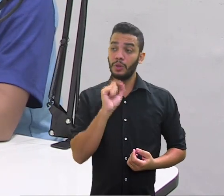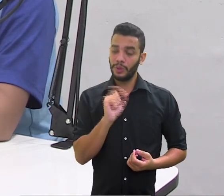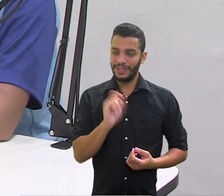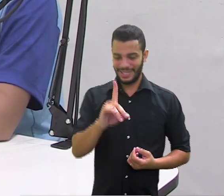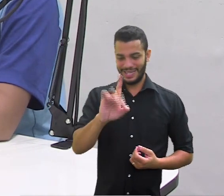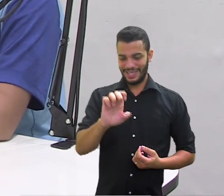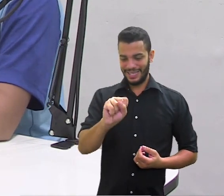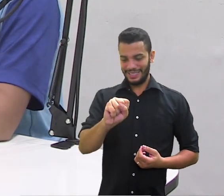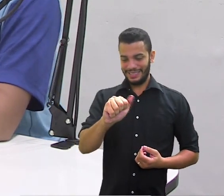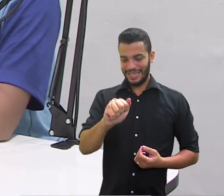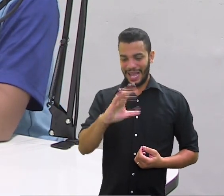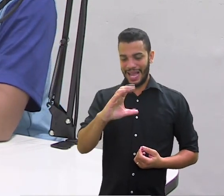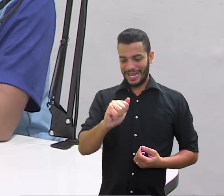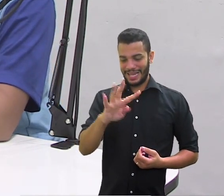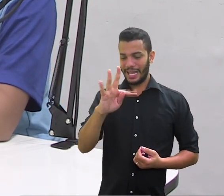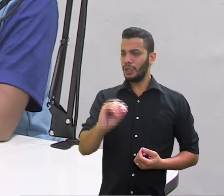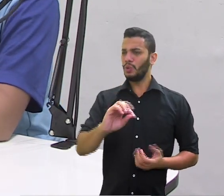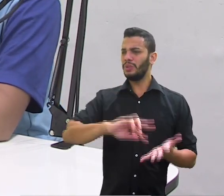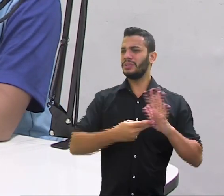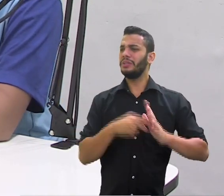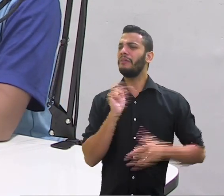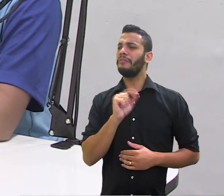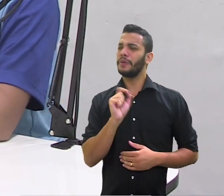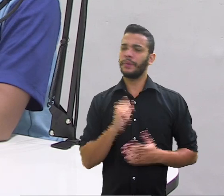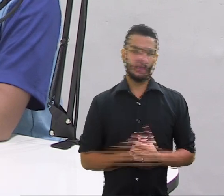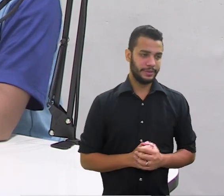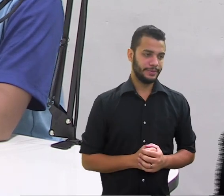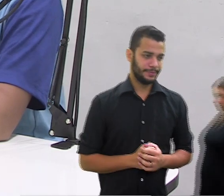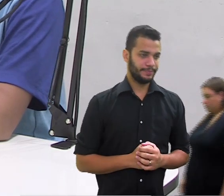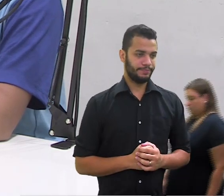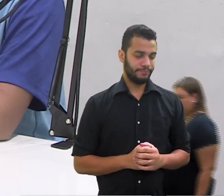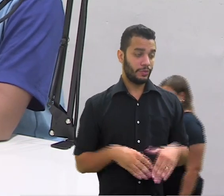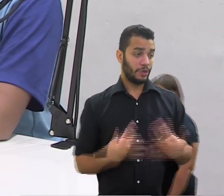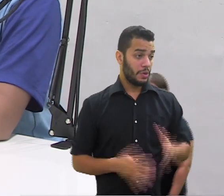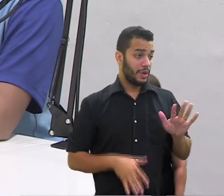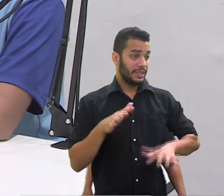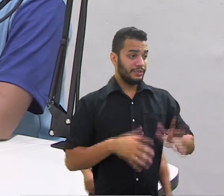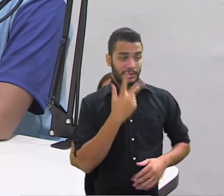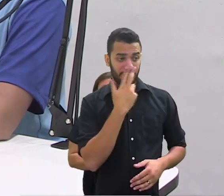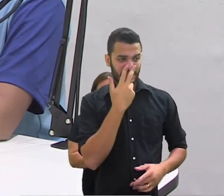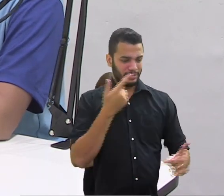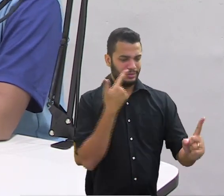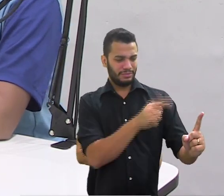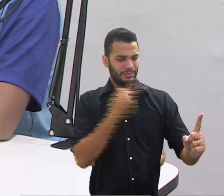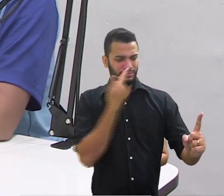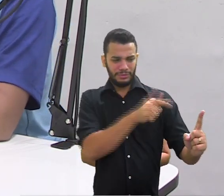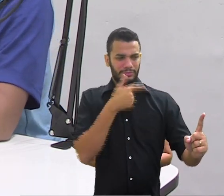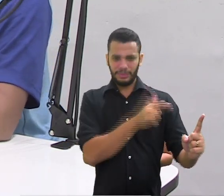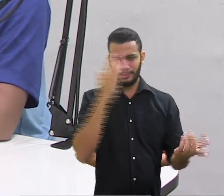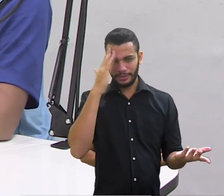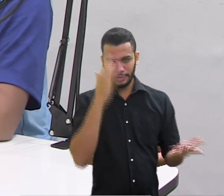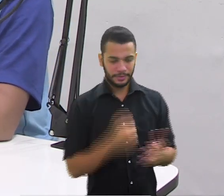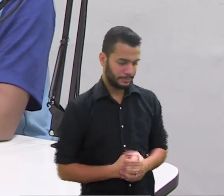com um professor ou um funcionário, porque não precisa ser só um professor. Exato. Funcionários, Tem funcionário, todo